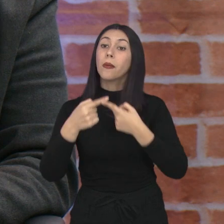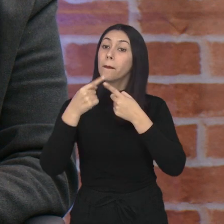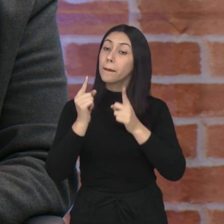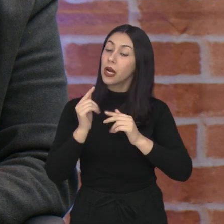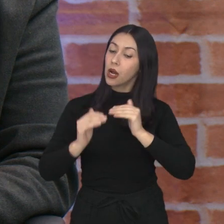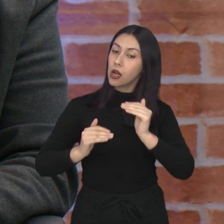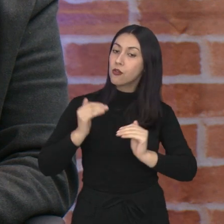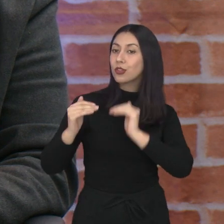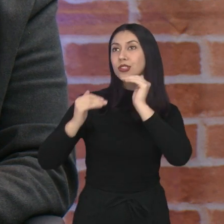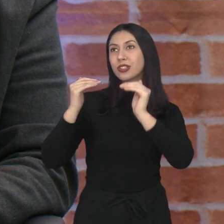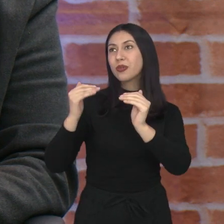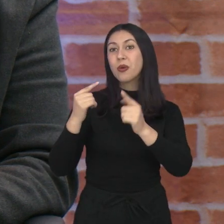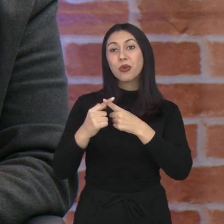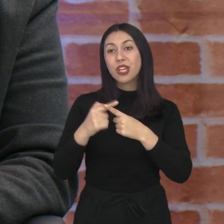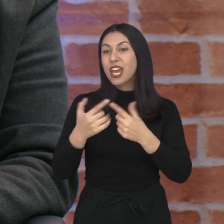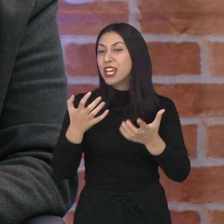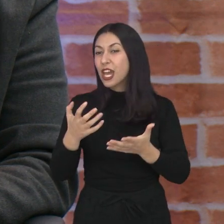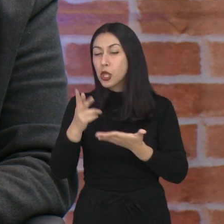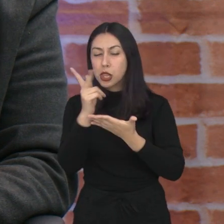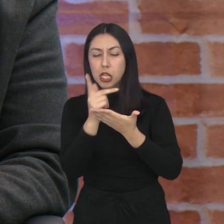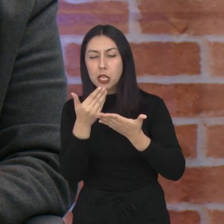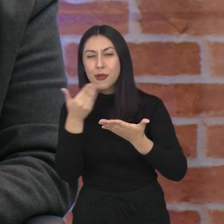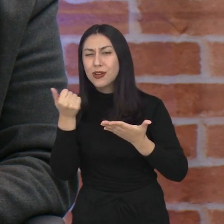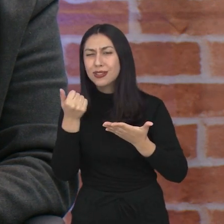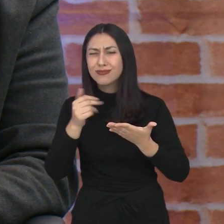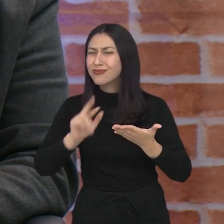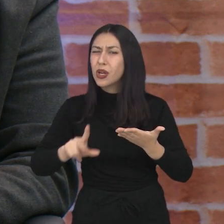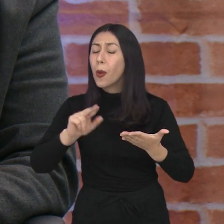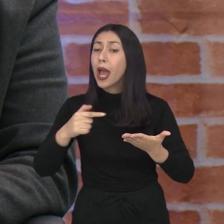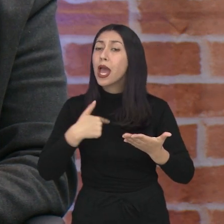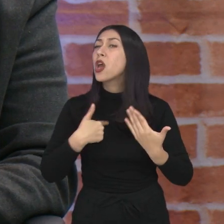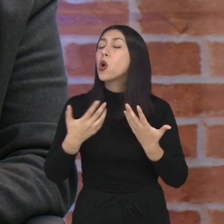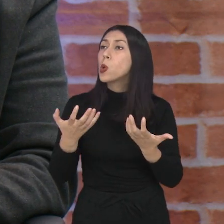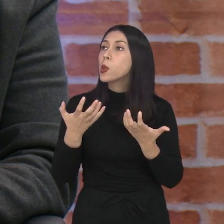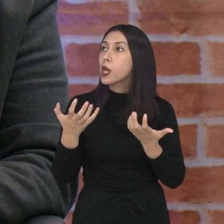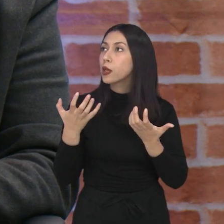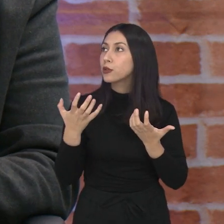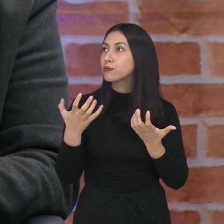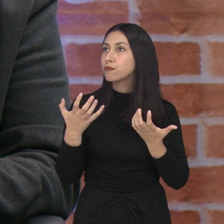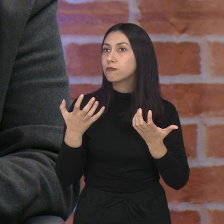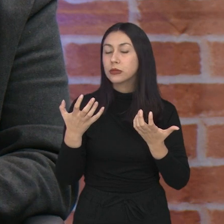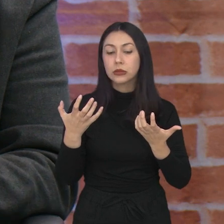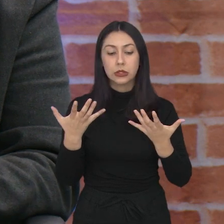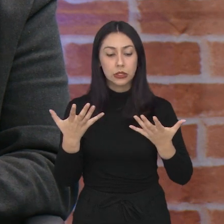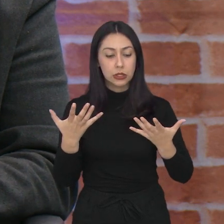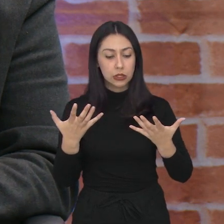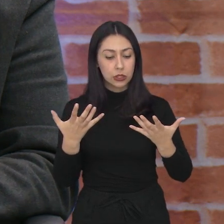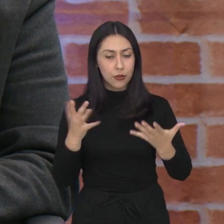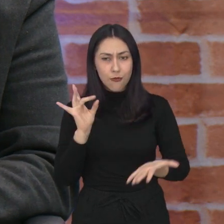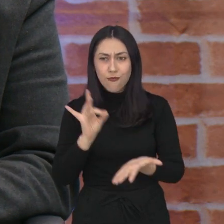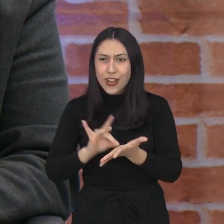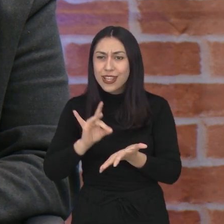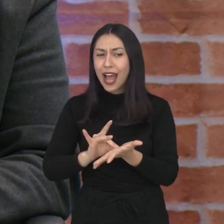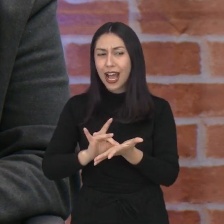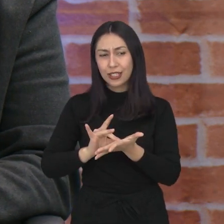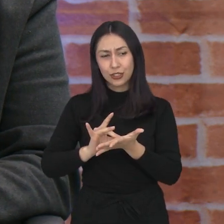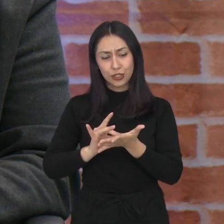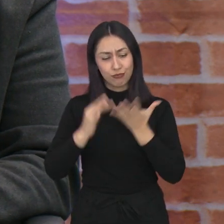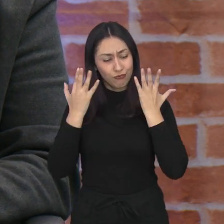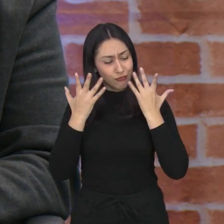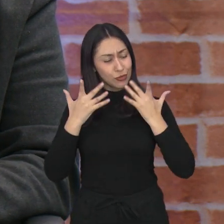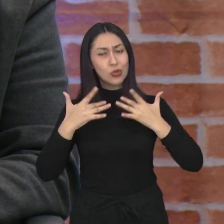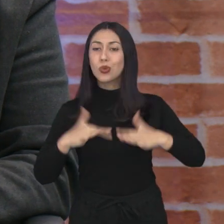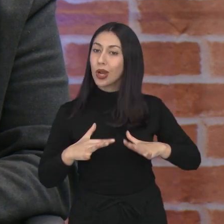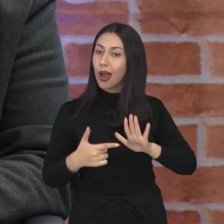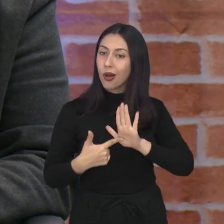evolução, eu não quero desenhar melhor, eu quero ser mais espontâneo. Então, eu quero ser cada vez mais genuíno.